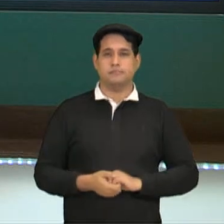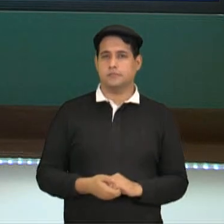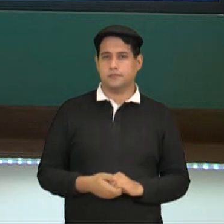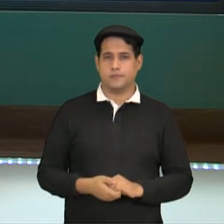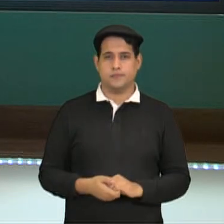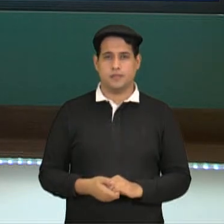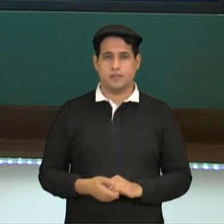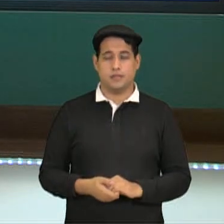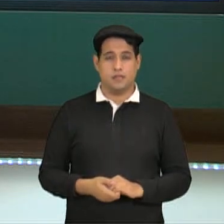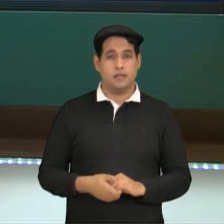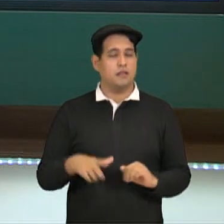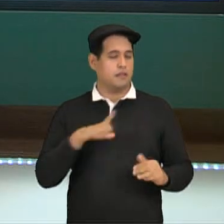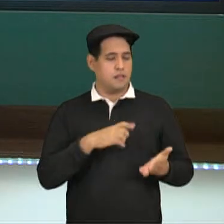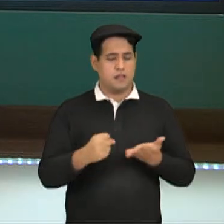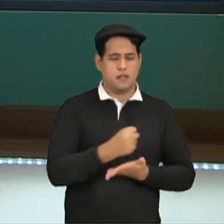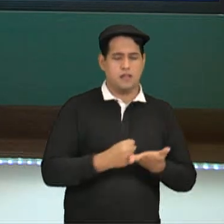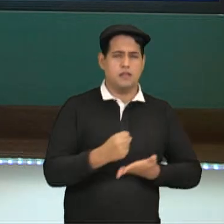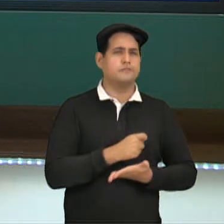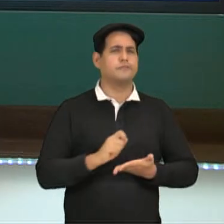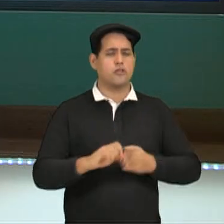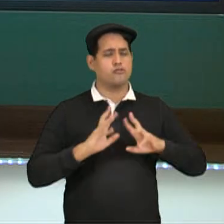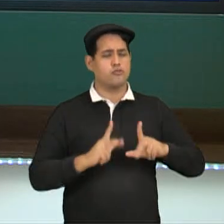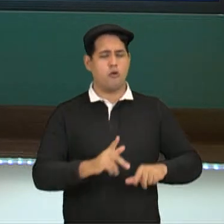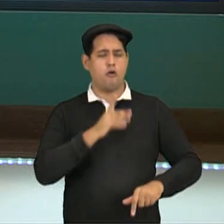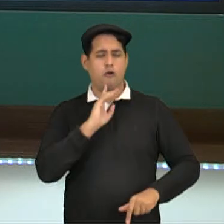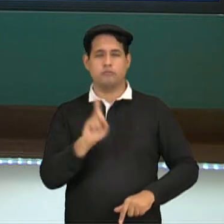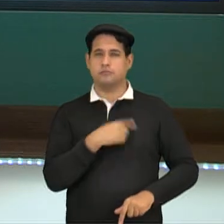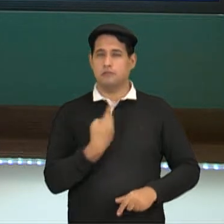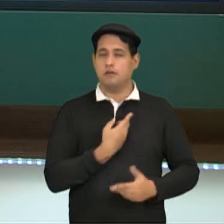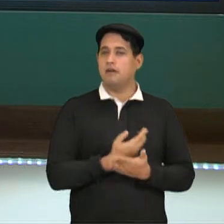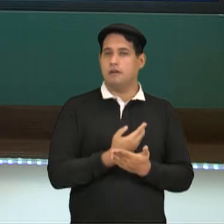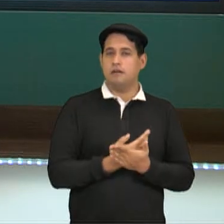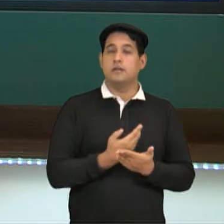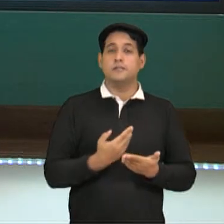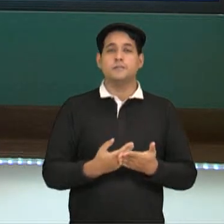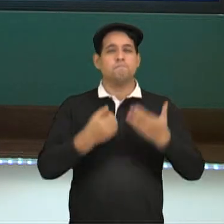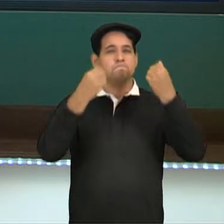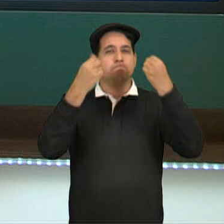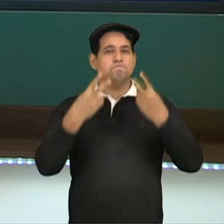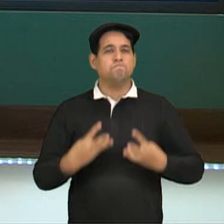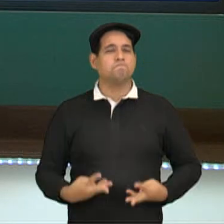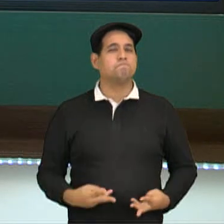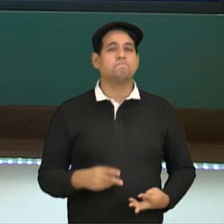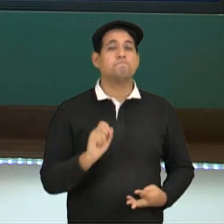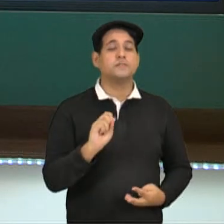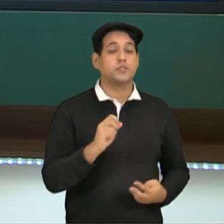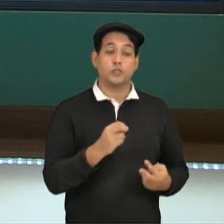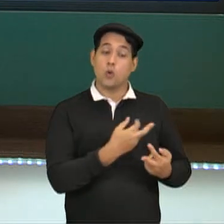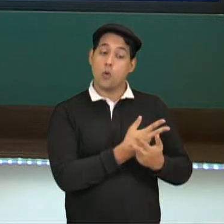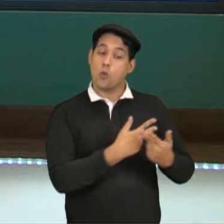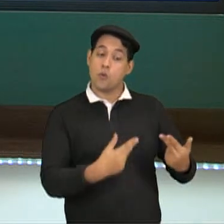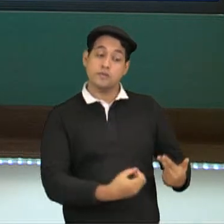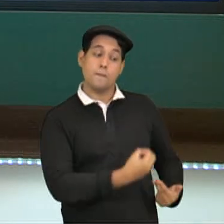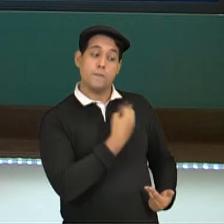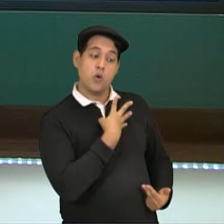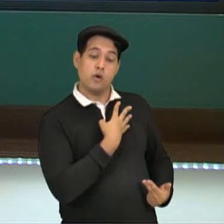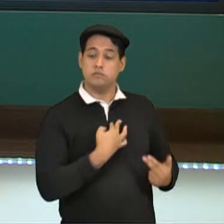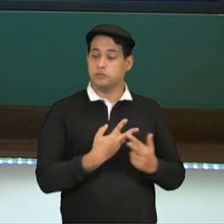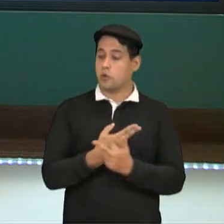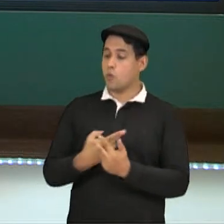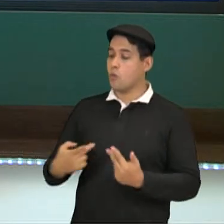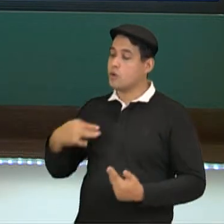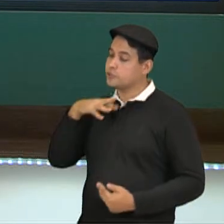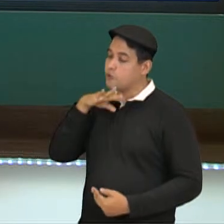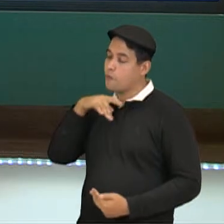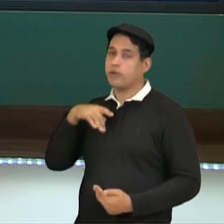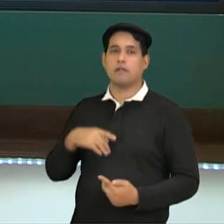dia. Tendo como base todo o conhecimento da nossa aula, né, mencione um ponto positivo e um ponto